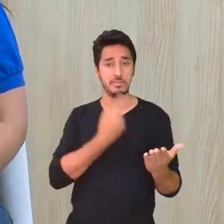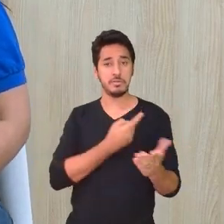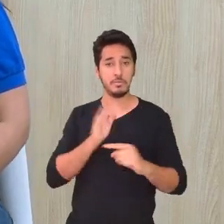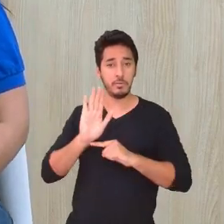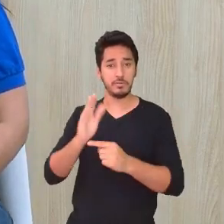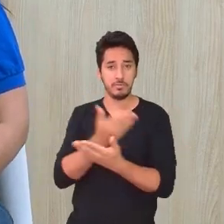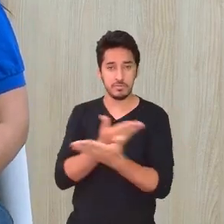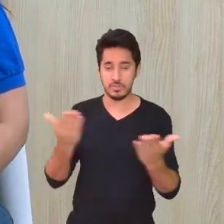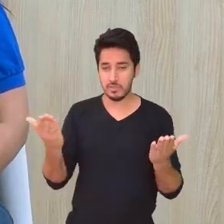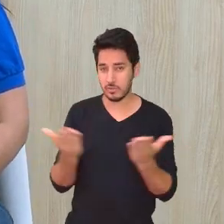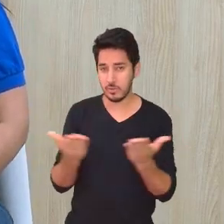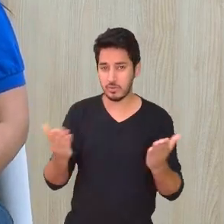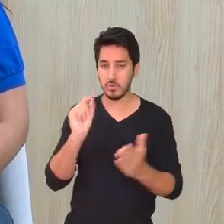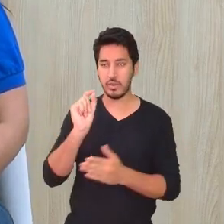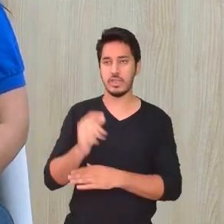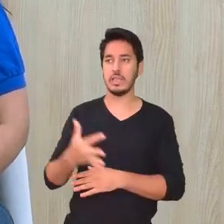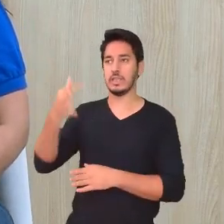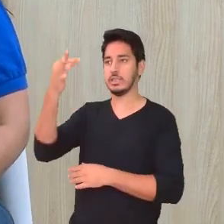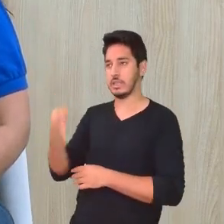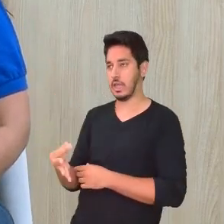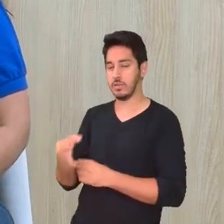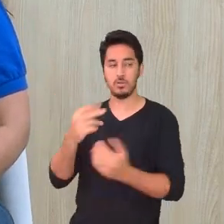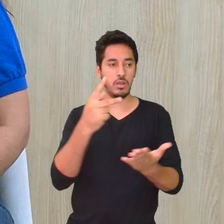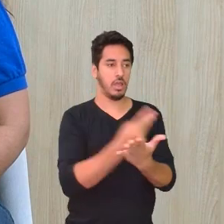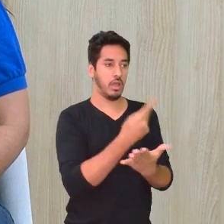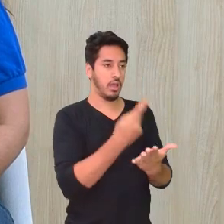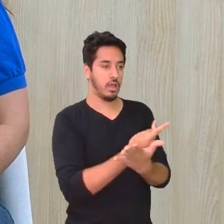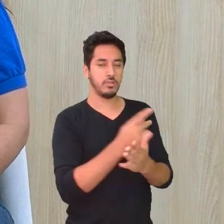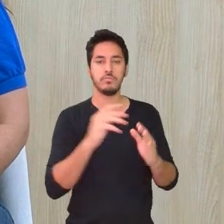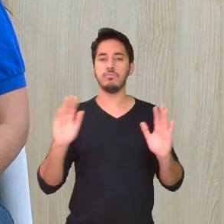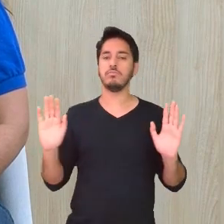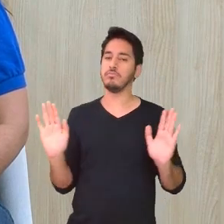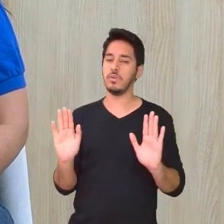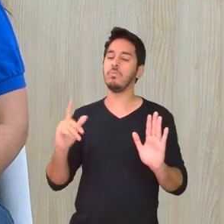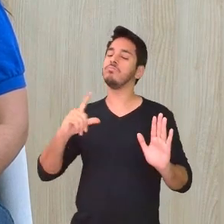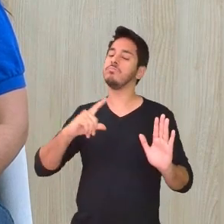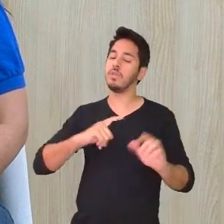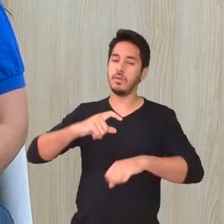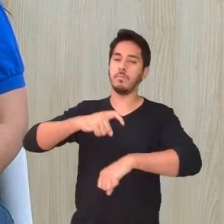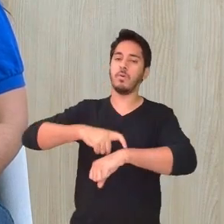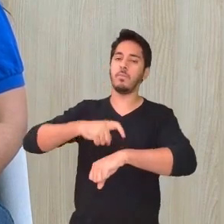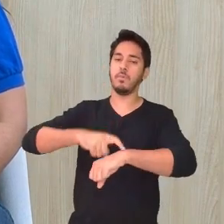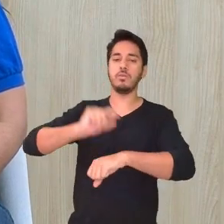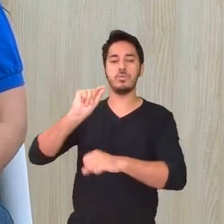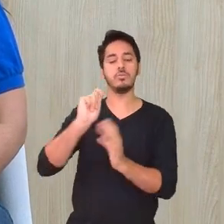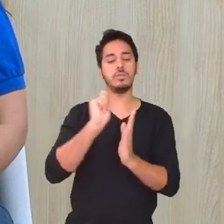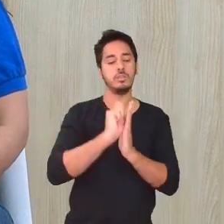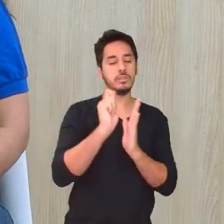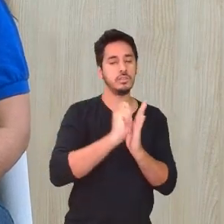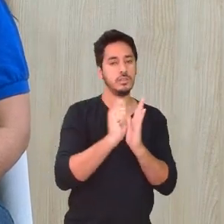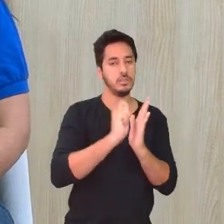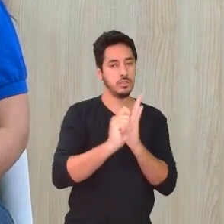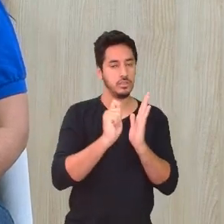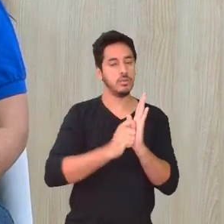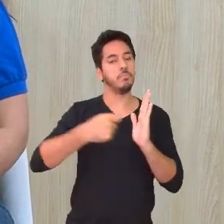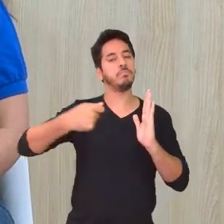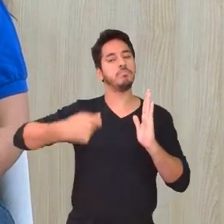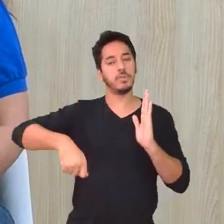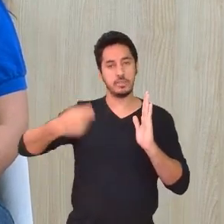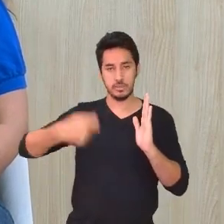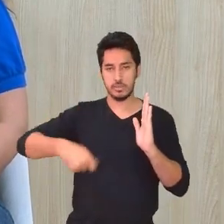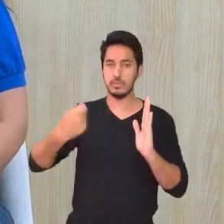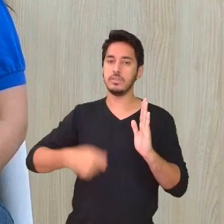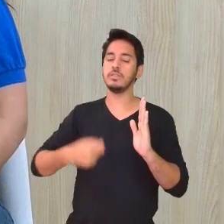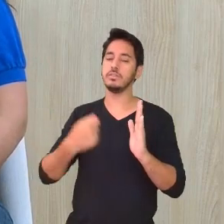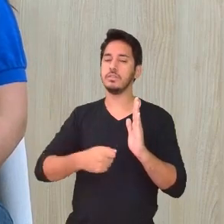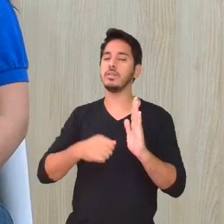assim, não é aquela questão do que está certo, do que está errado. Ou seja, existem situações onde a escrita lá, né, Carla, vai ter que precisar seguir